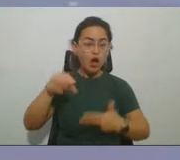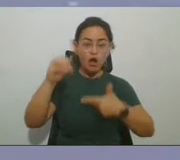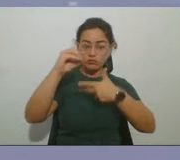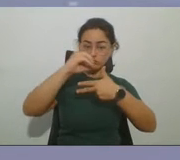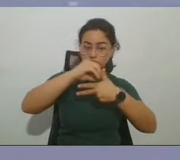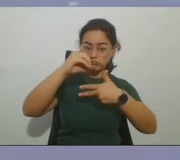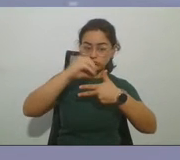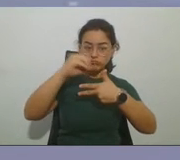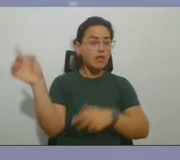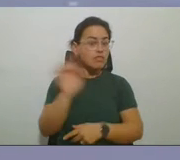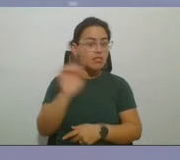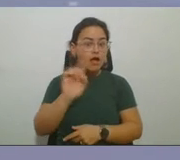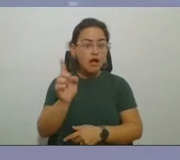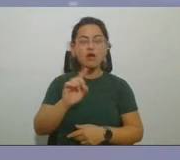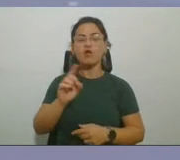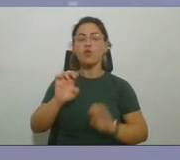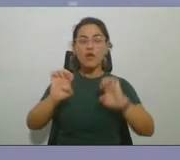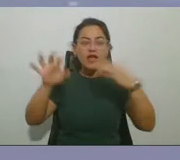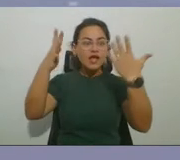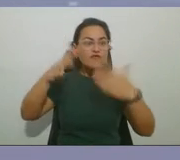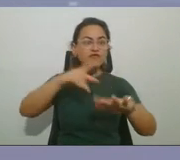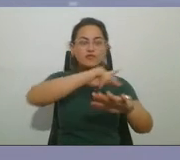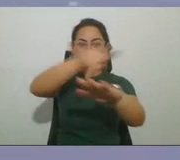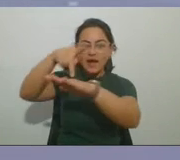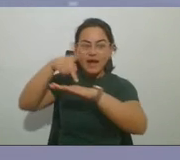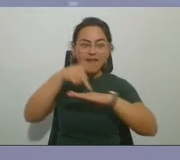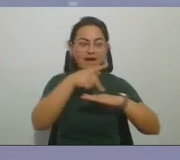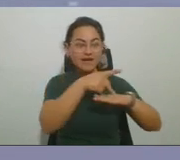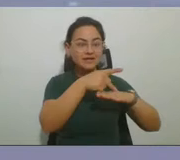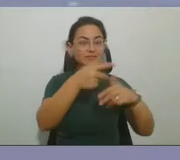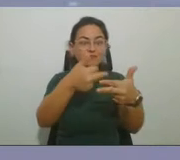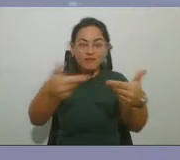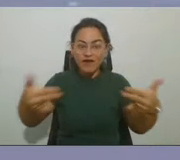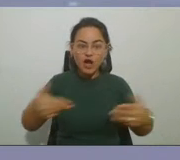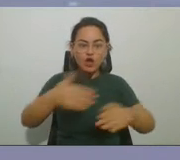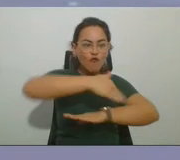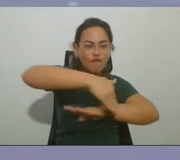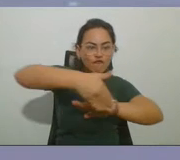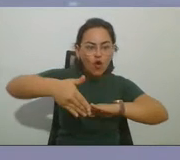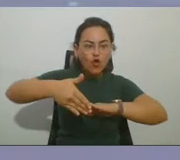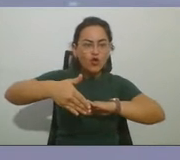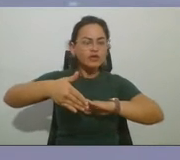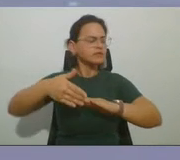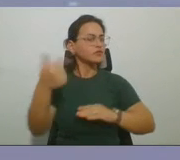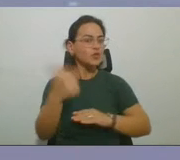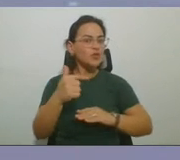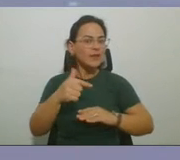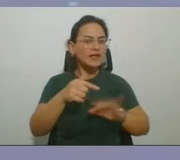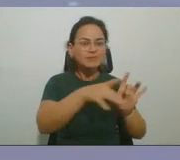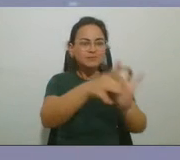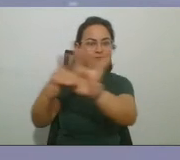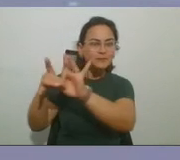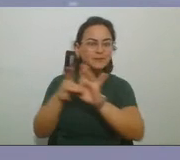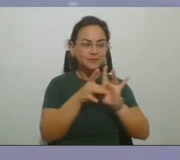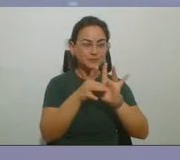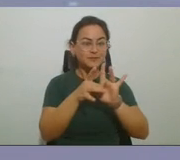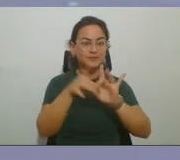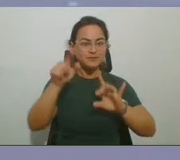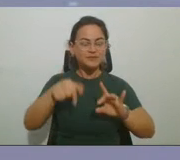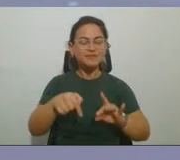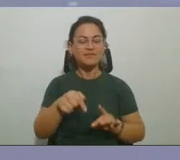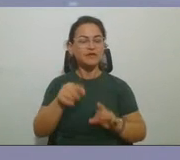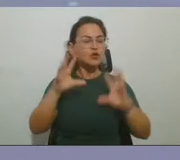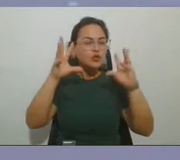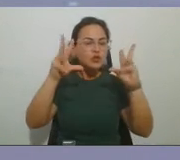busca entrelaçar países ibero-americanos, que busca ser um lugar de resistência a tudo